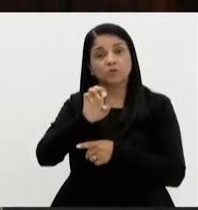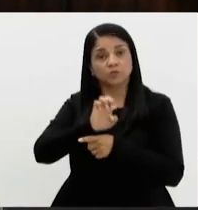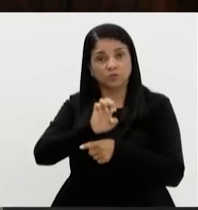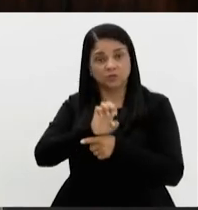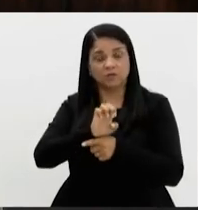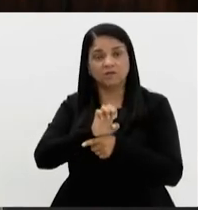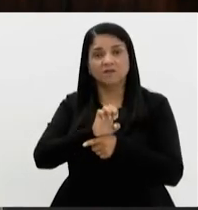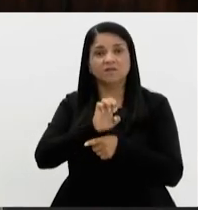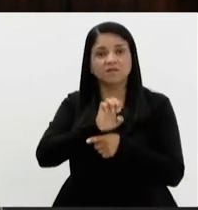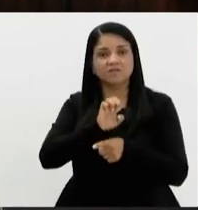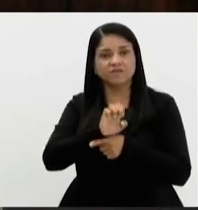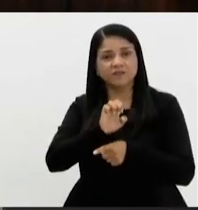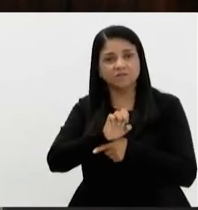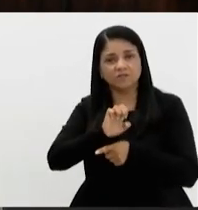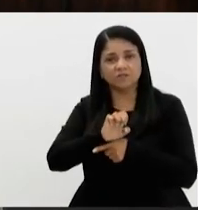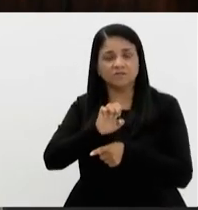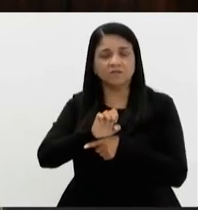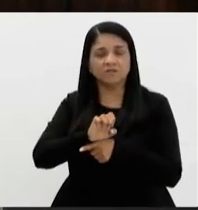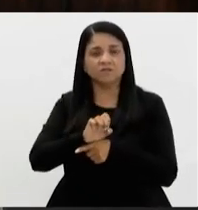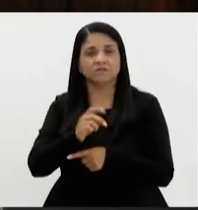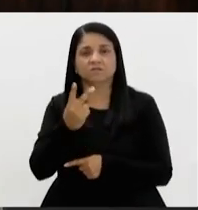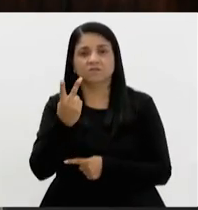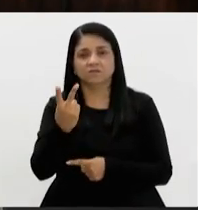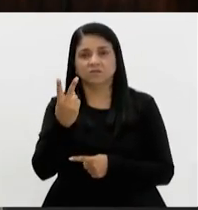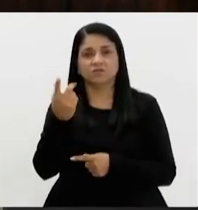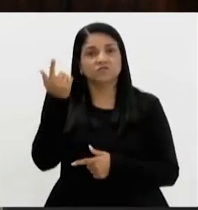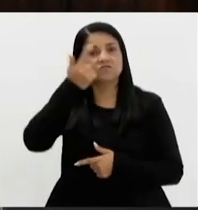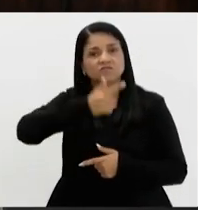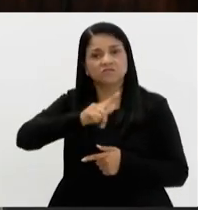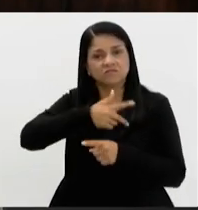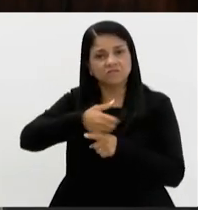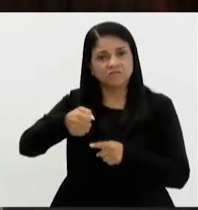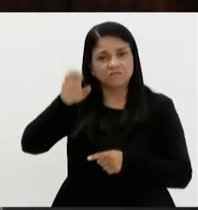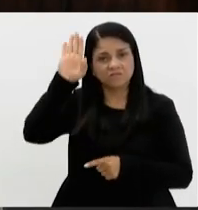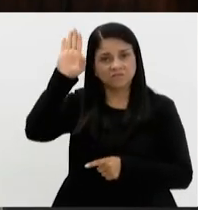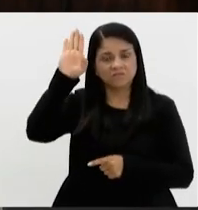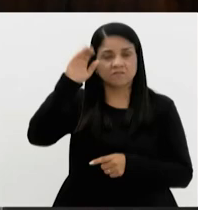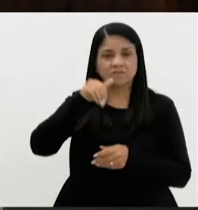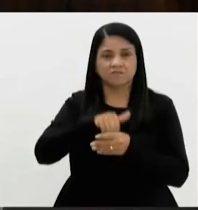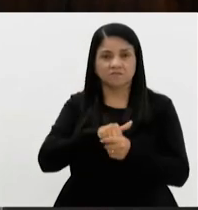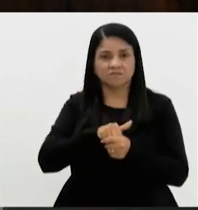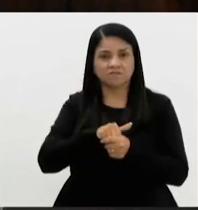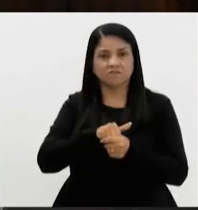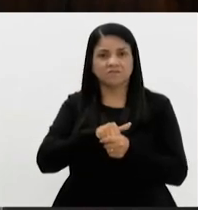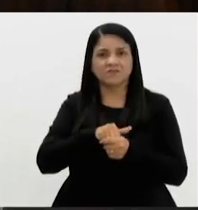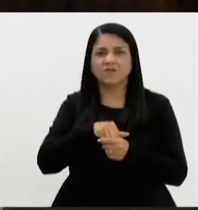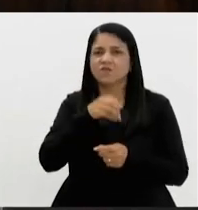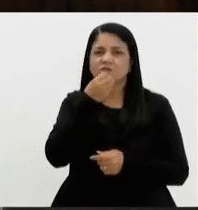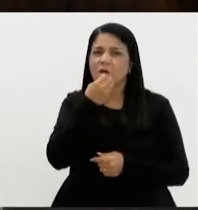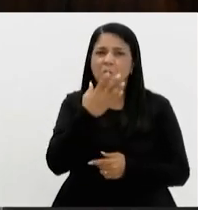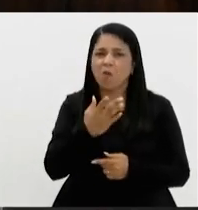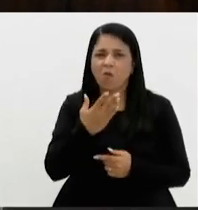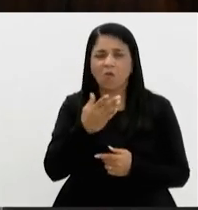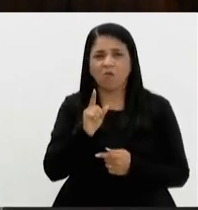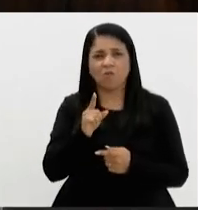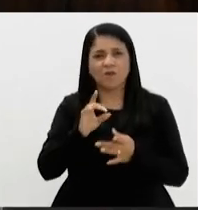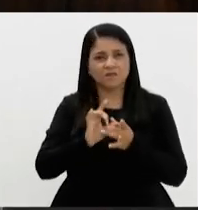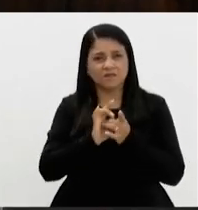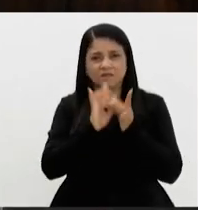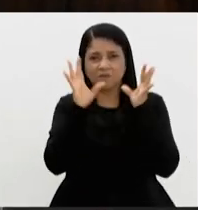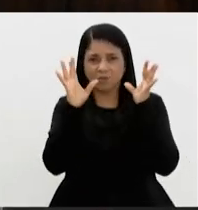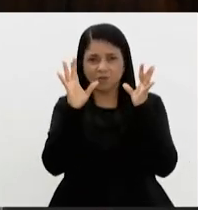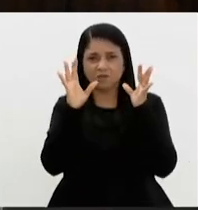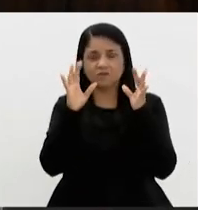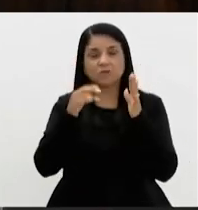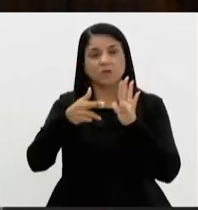endeusado e ele exerceu dois mandatos e perguntaram a ele se ele exerceu o terceiro elez não fica bem para a Democracia para